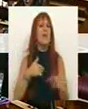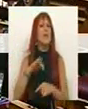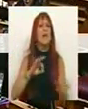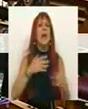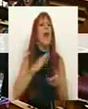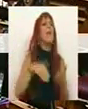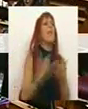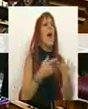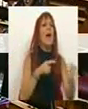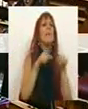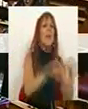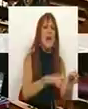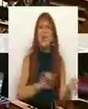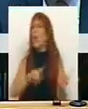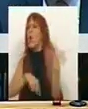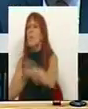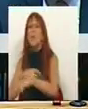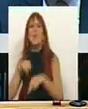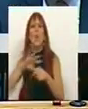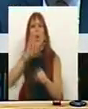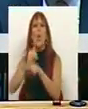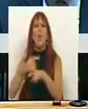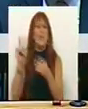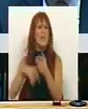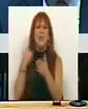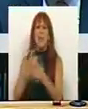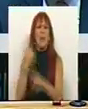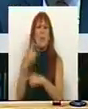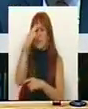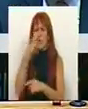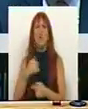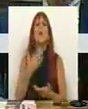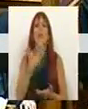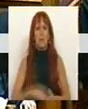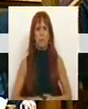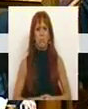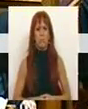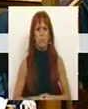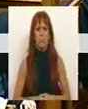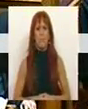quer cair para esse lado ou se quer cair para o lado onde sempre esteve na história. Muito obrigado.